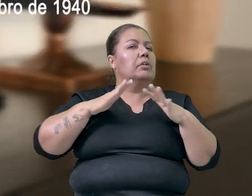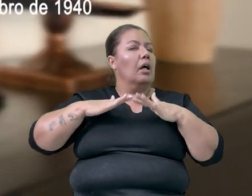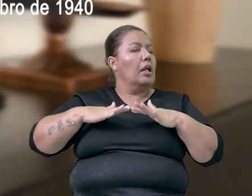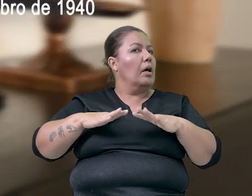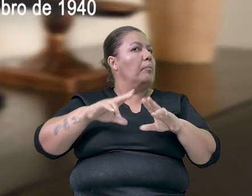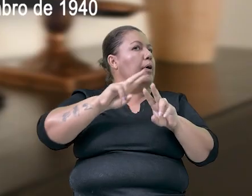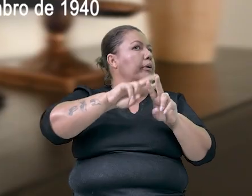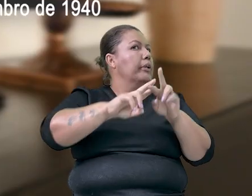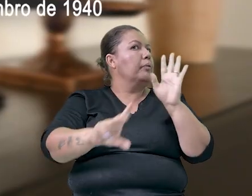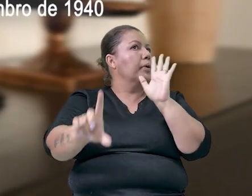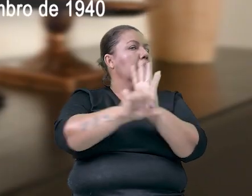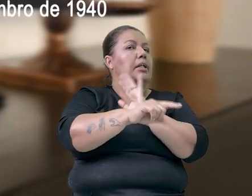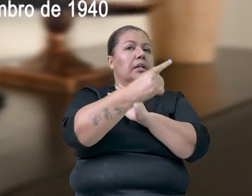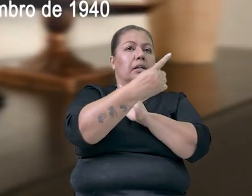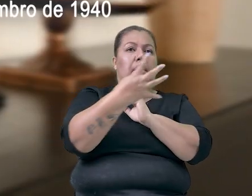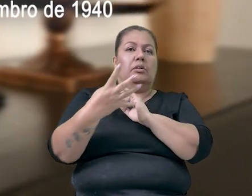Lei